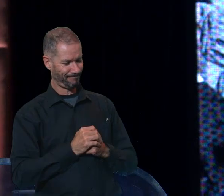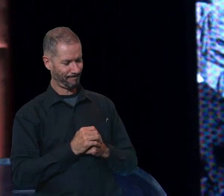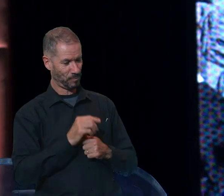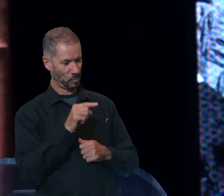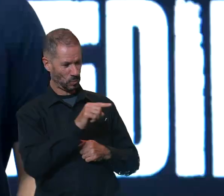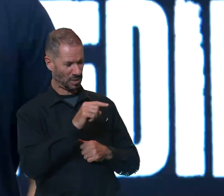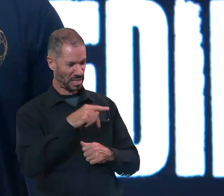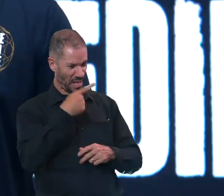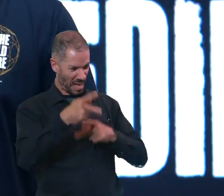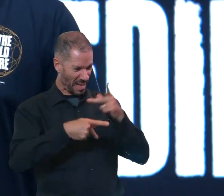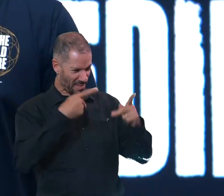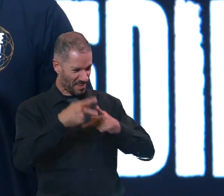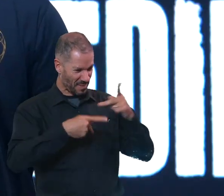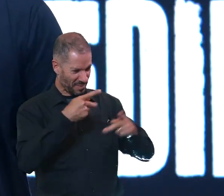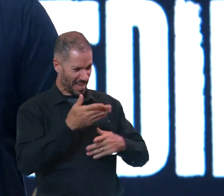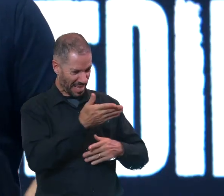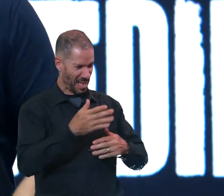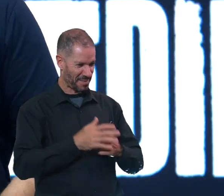você fala rapidinho.